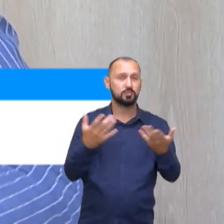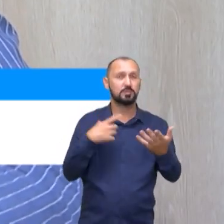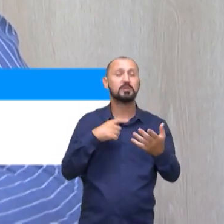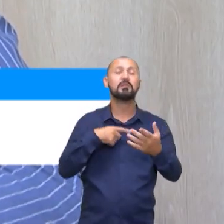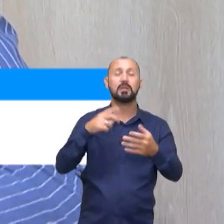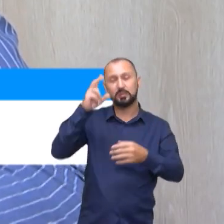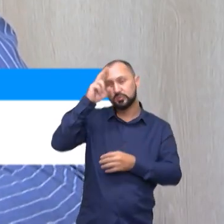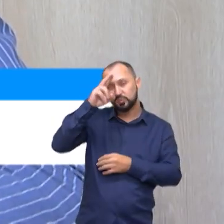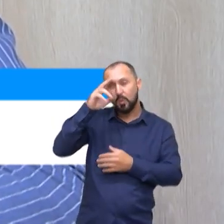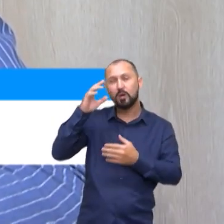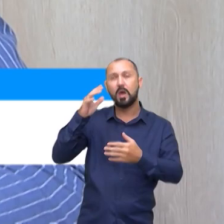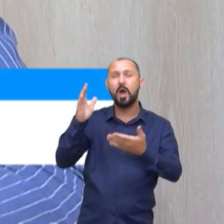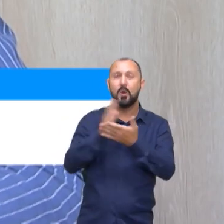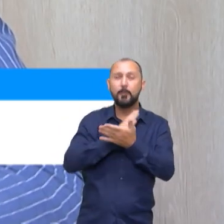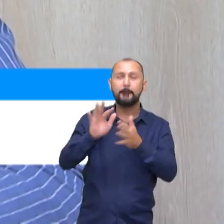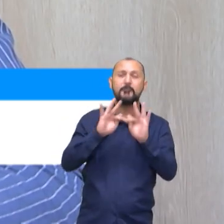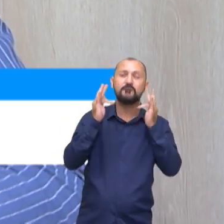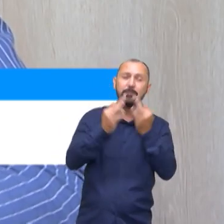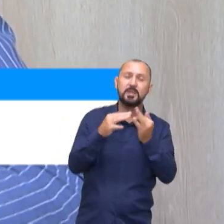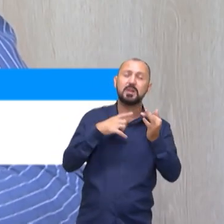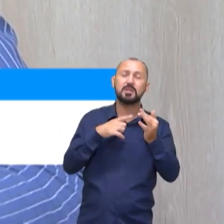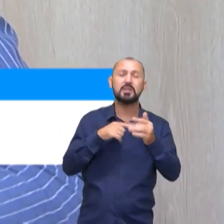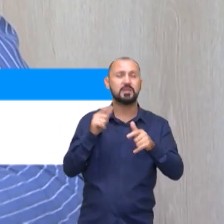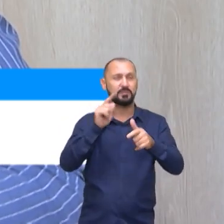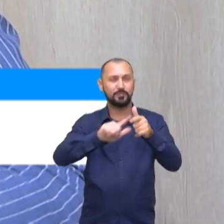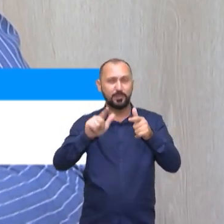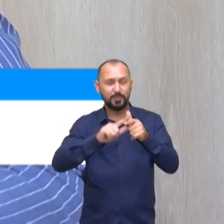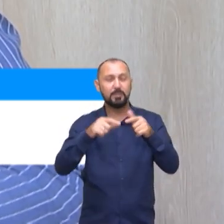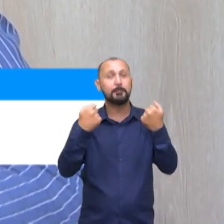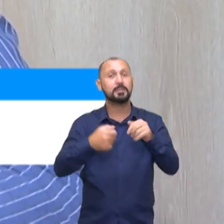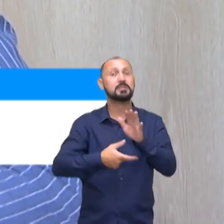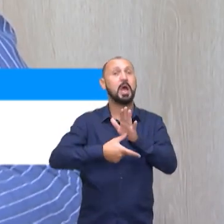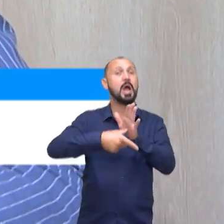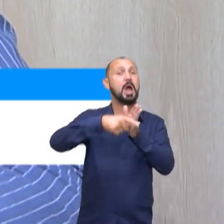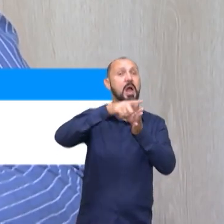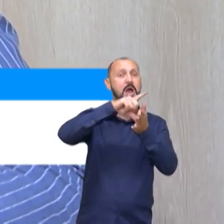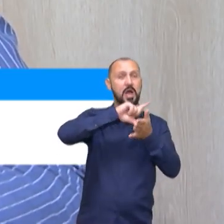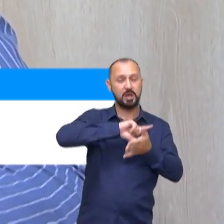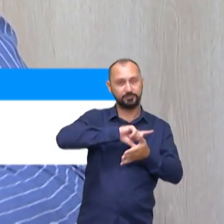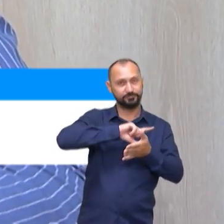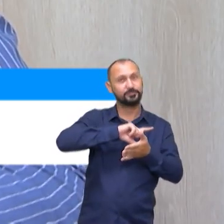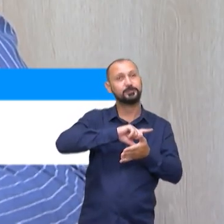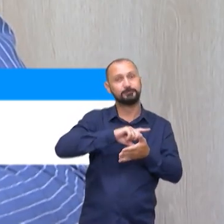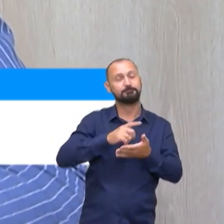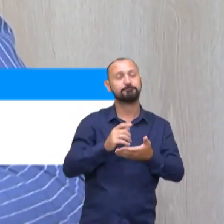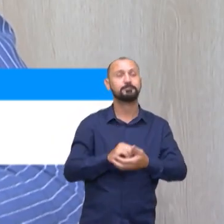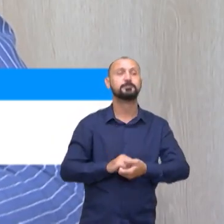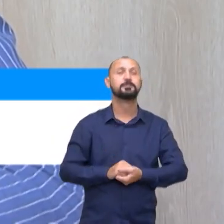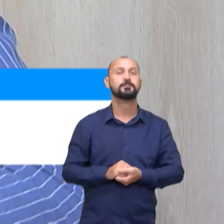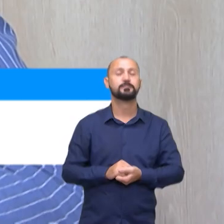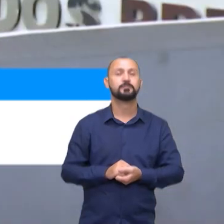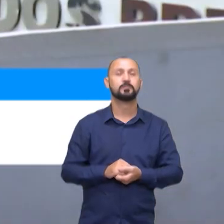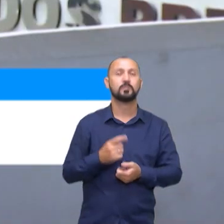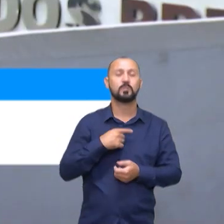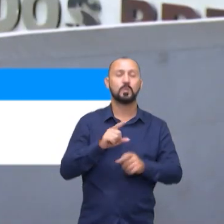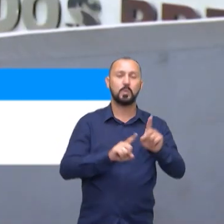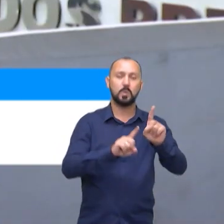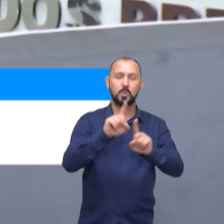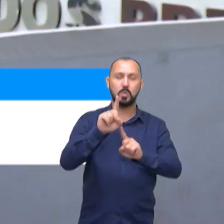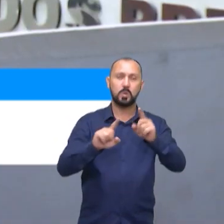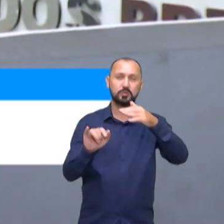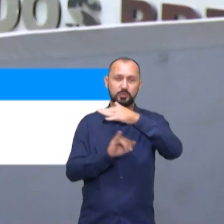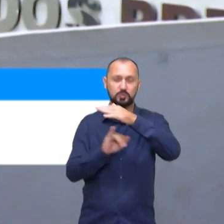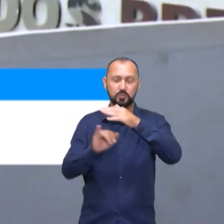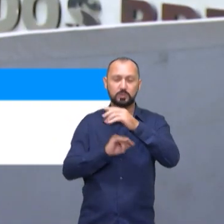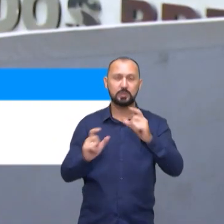que têm histórico na família, algum parente próximo, precisa fazer esse exame mais precocemente. Dados